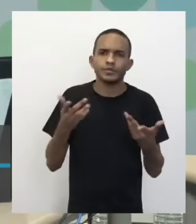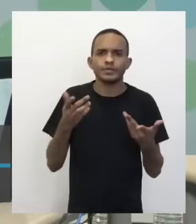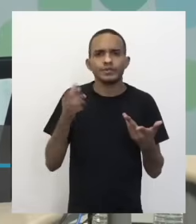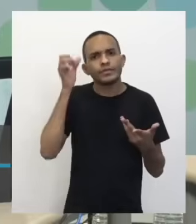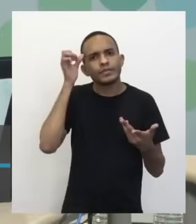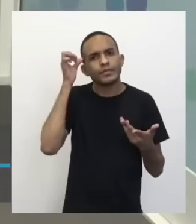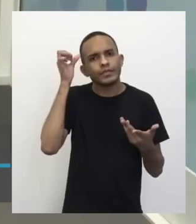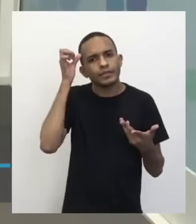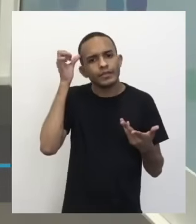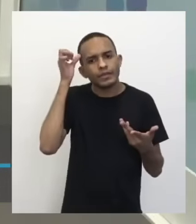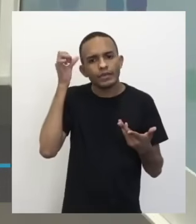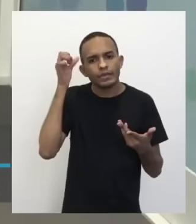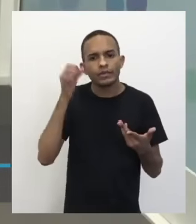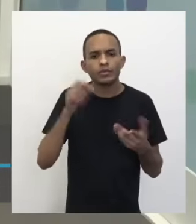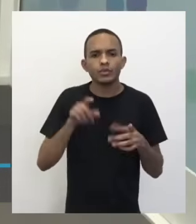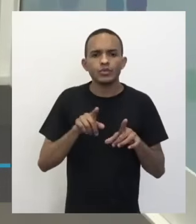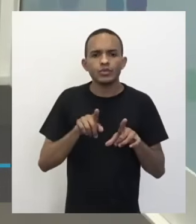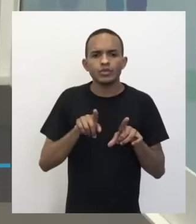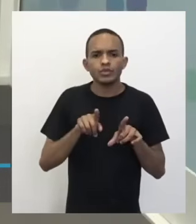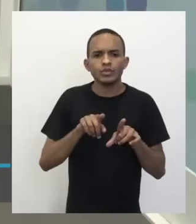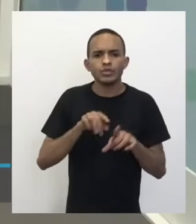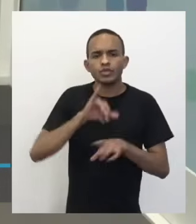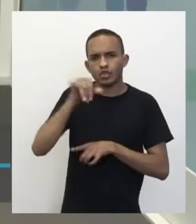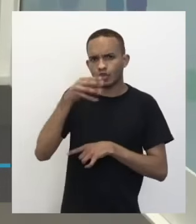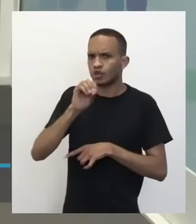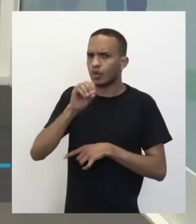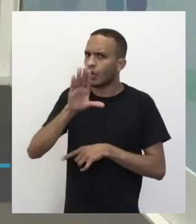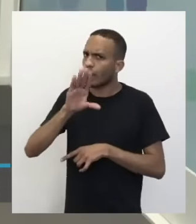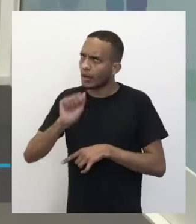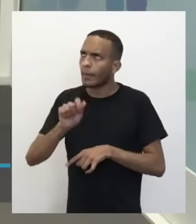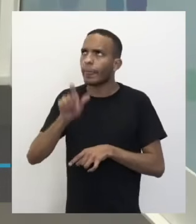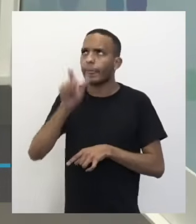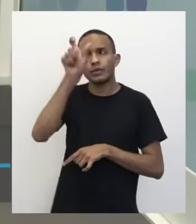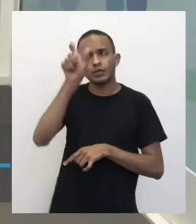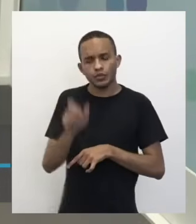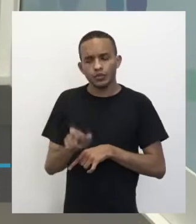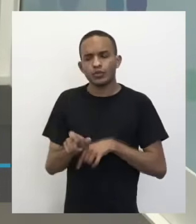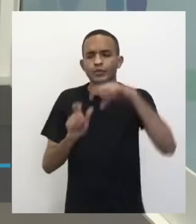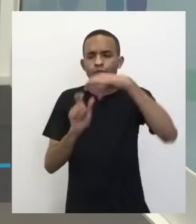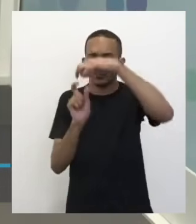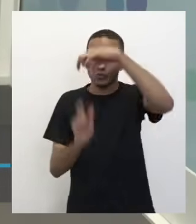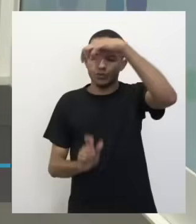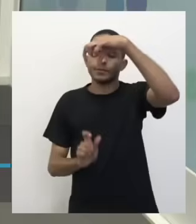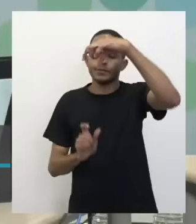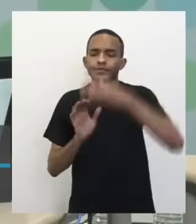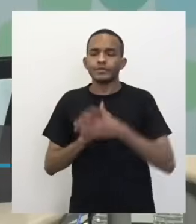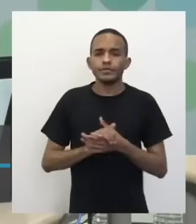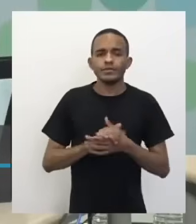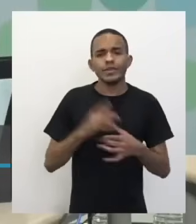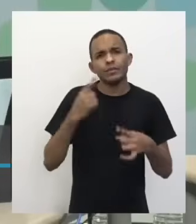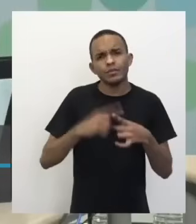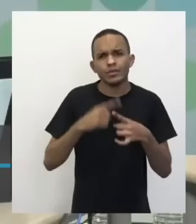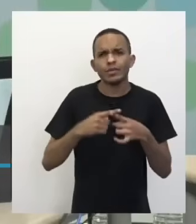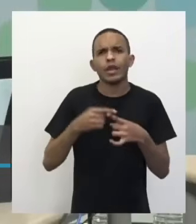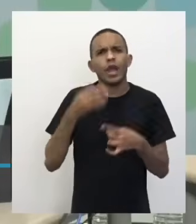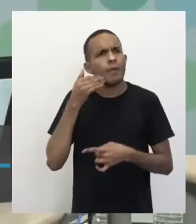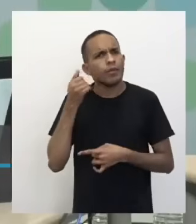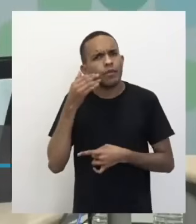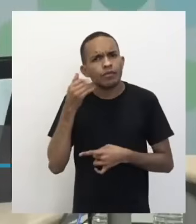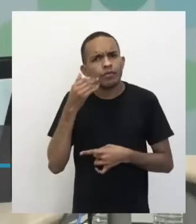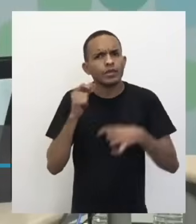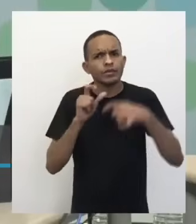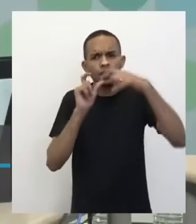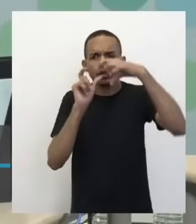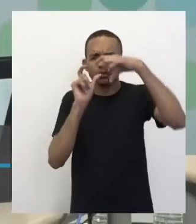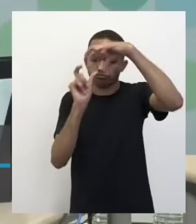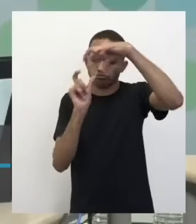da primeira para a segunda. Ela vem, né? No Joca vem na vertical. Né? Exatamente. Até pela questão do aproveitamento do espaço, também